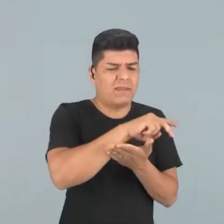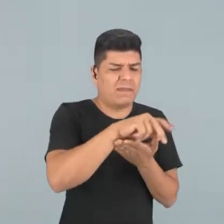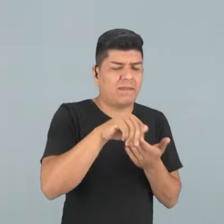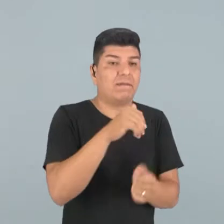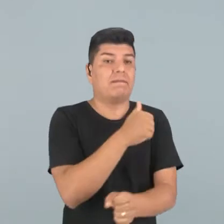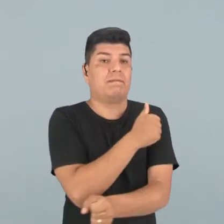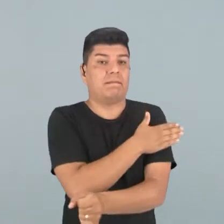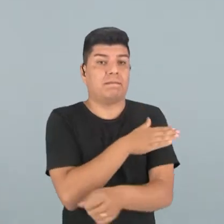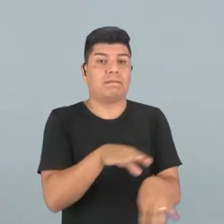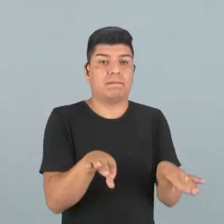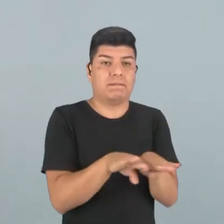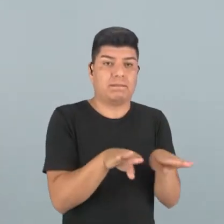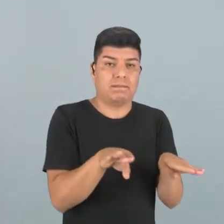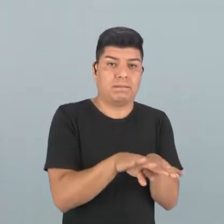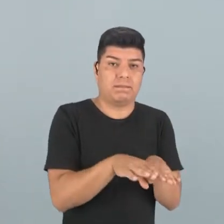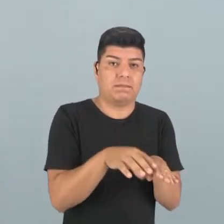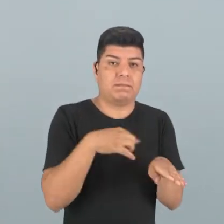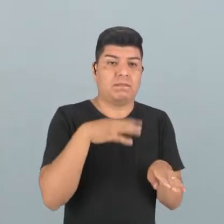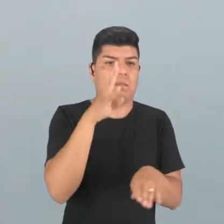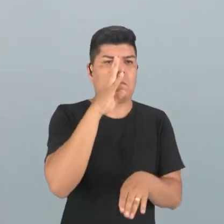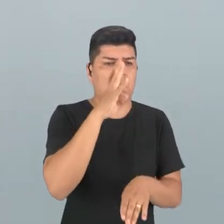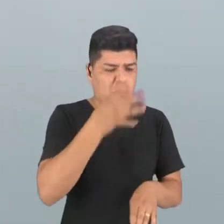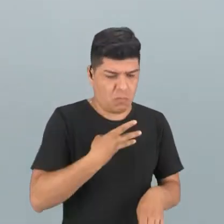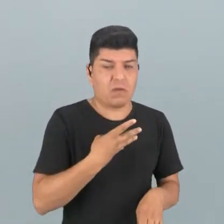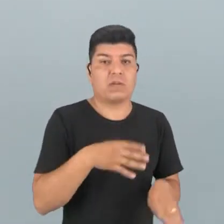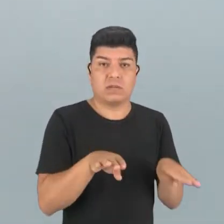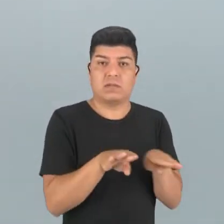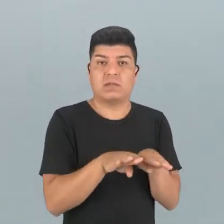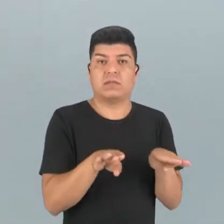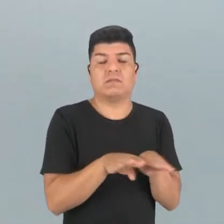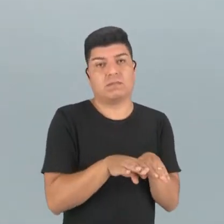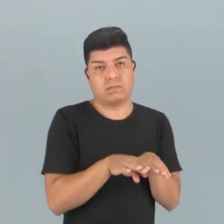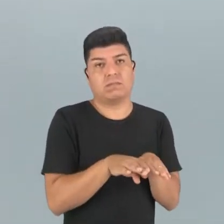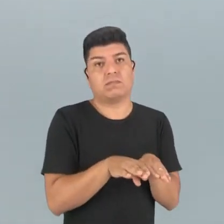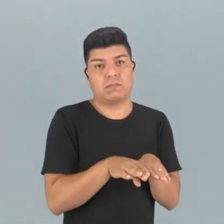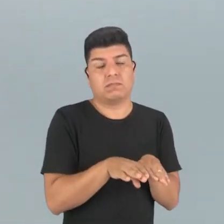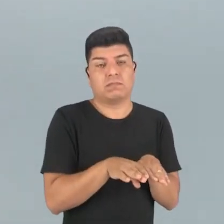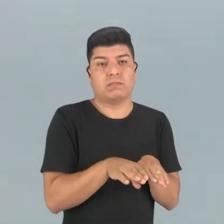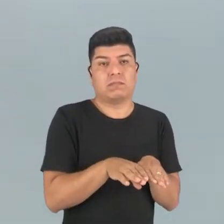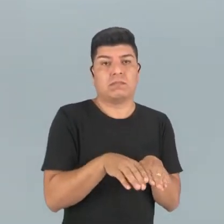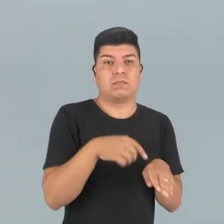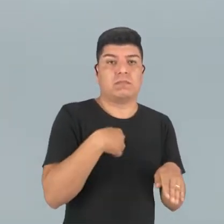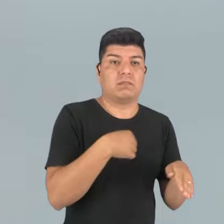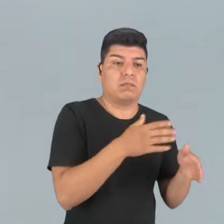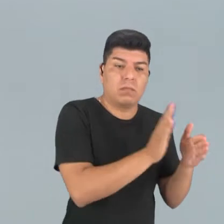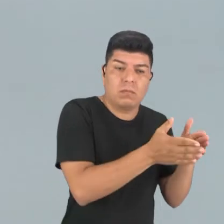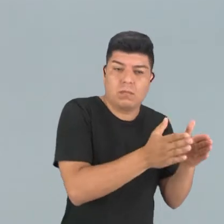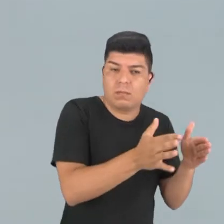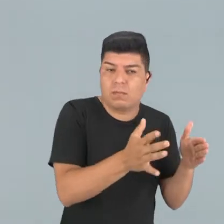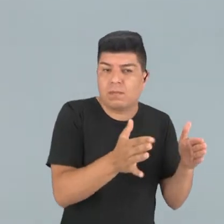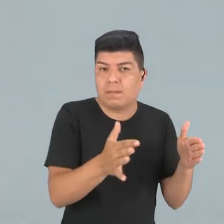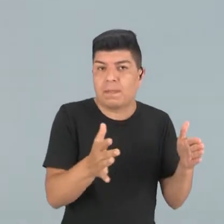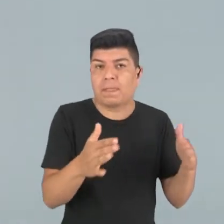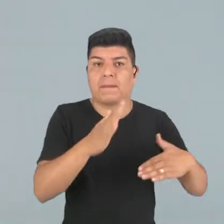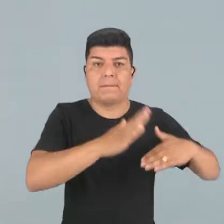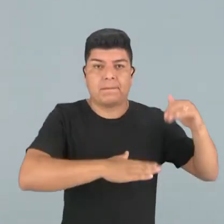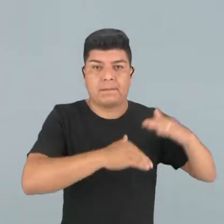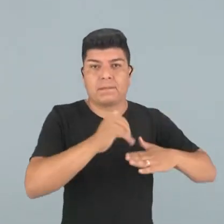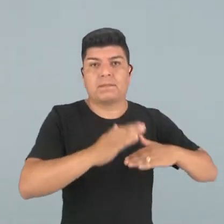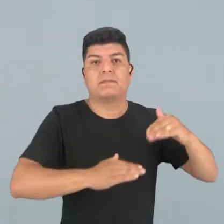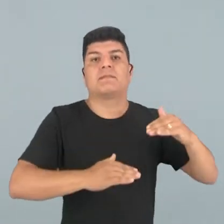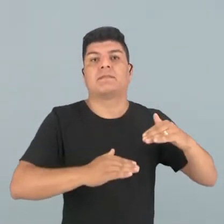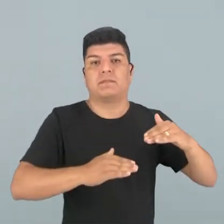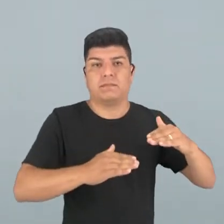e também fui acusada, né, de ter preconceito durante a minha trajetória, a minha carreira profissional,